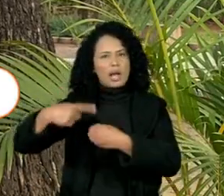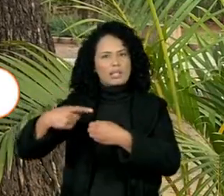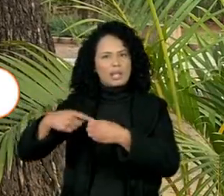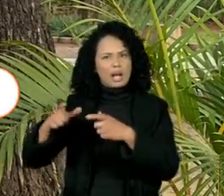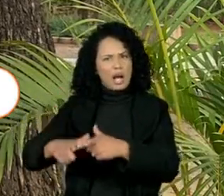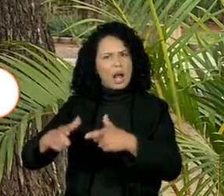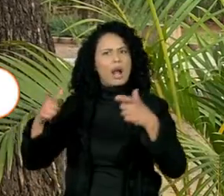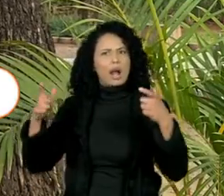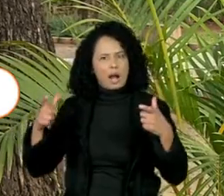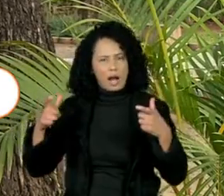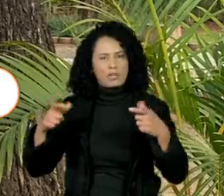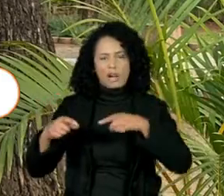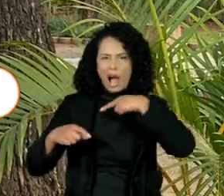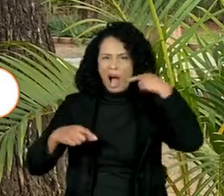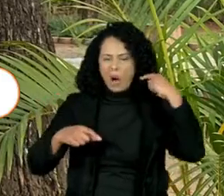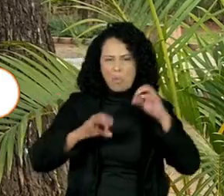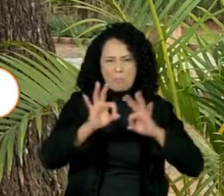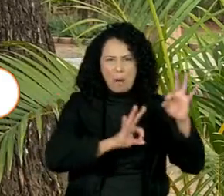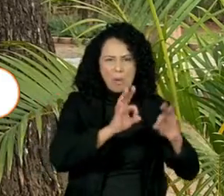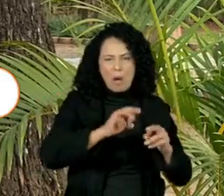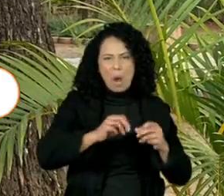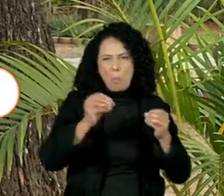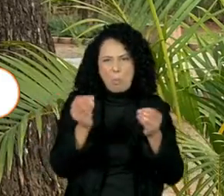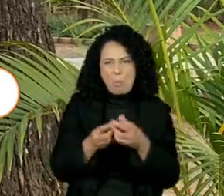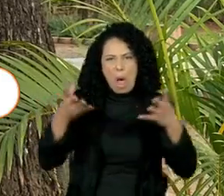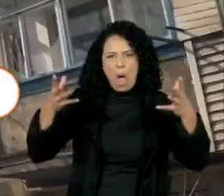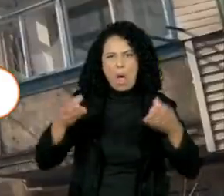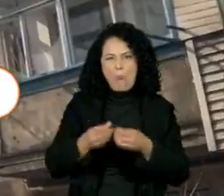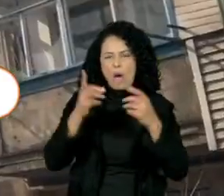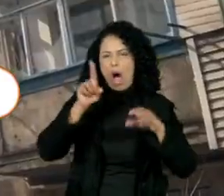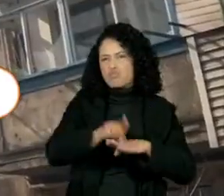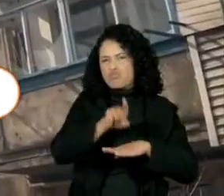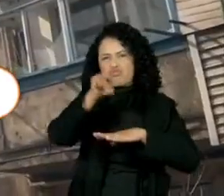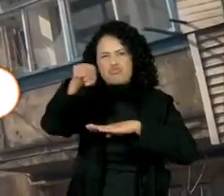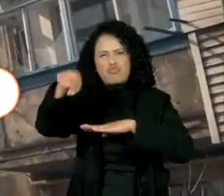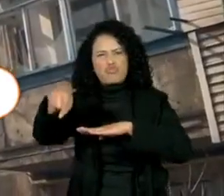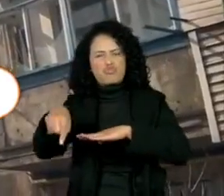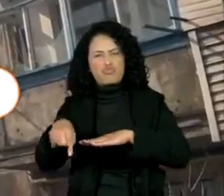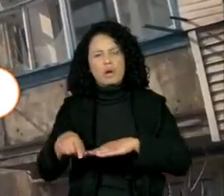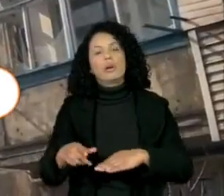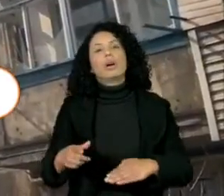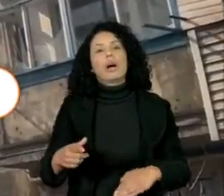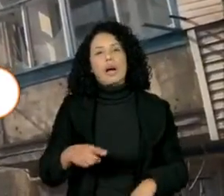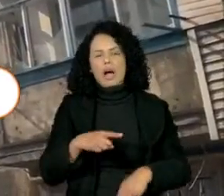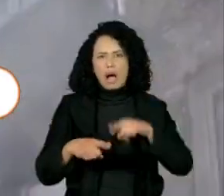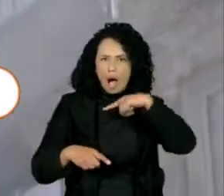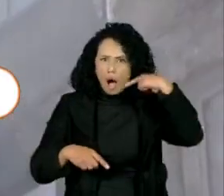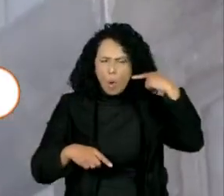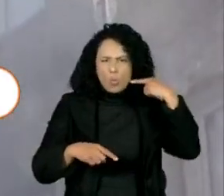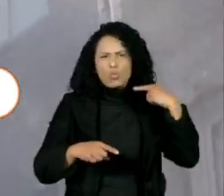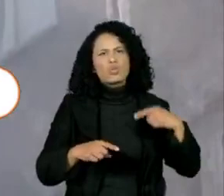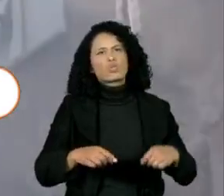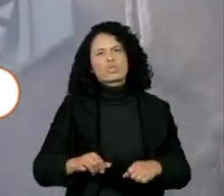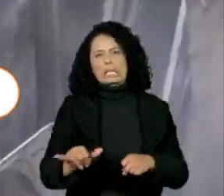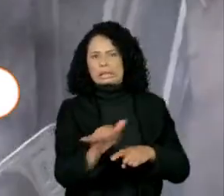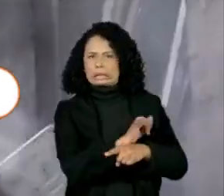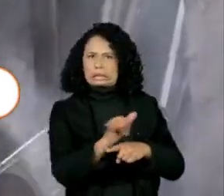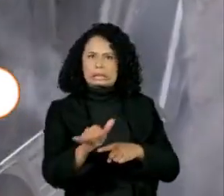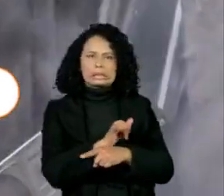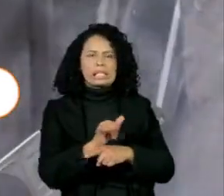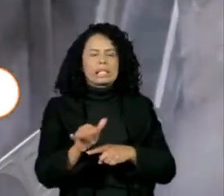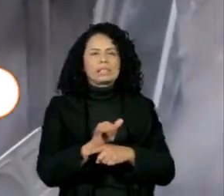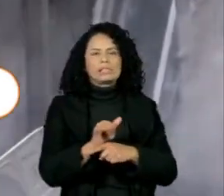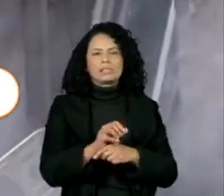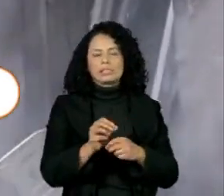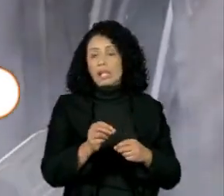de fragmentação e fez ataques indiscriminados contra civis. A Rússia também teria usado minas terrestres que, ao invés